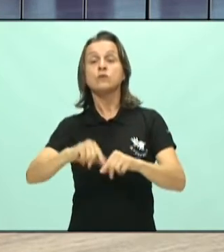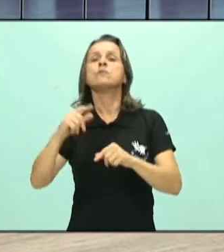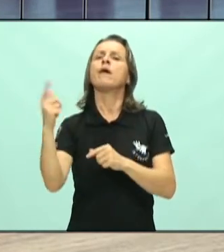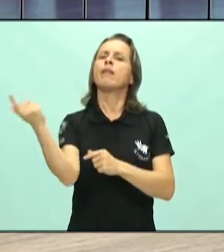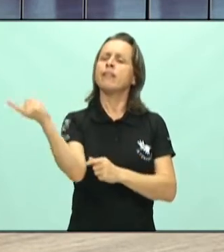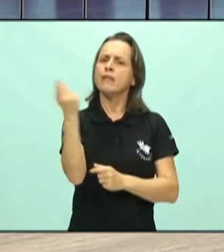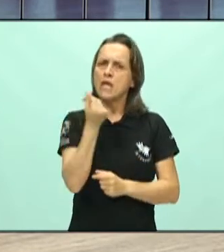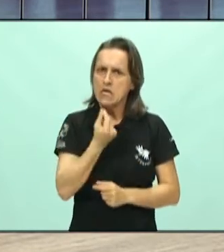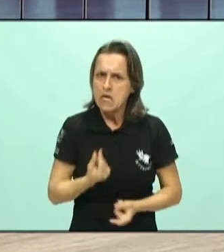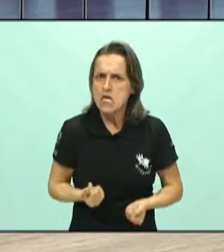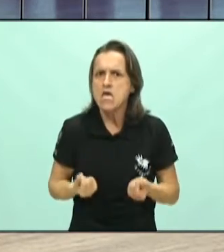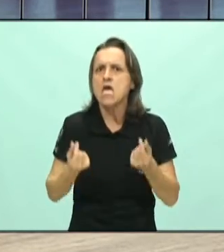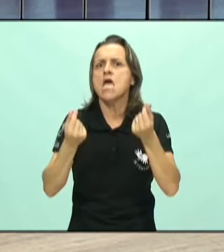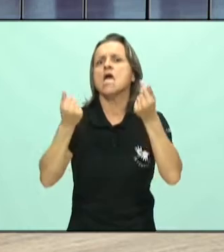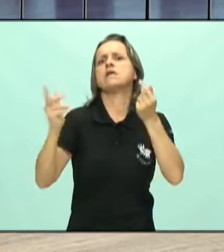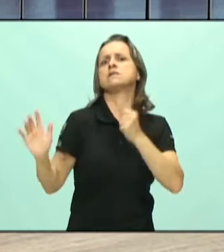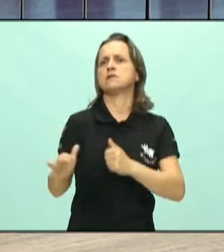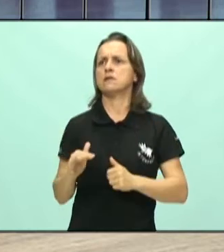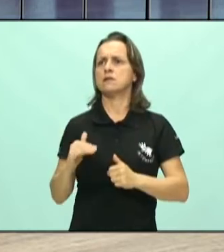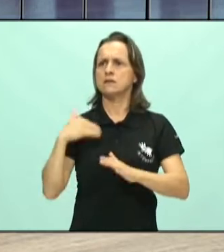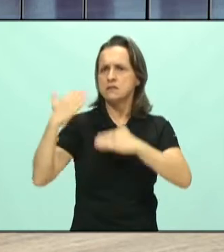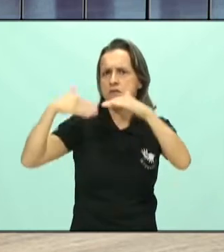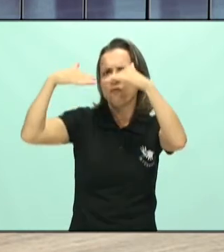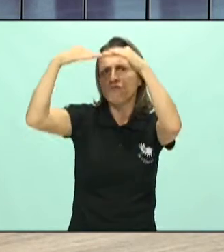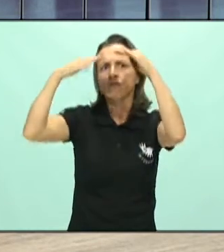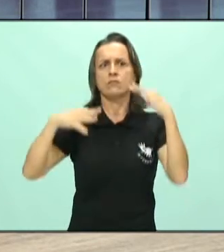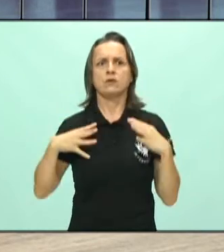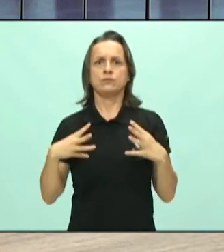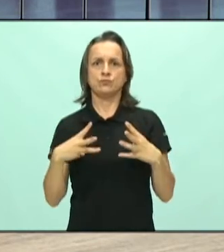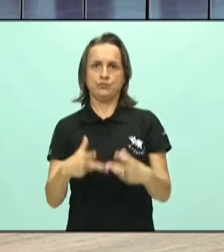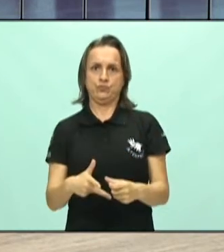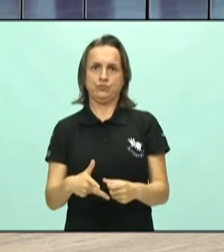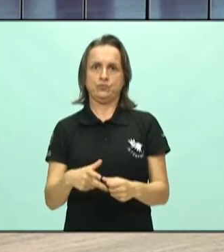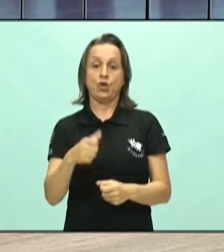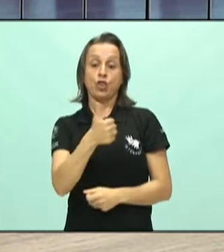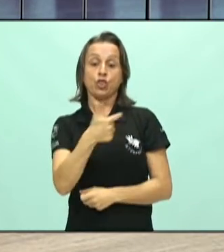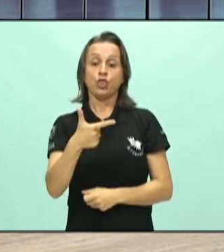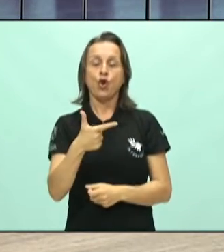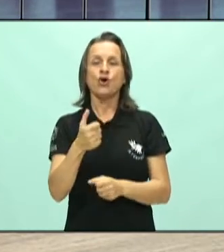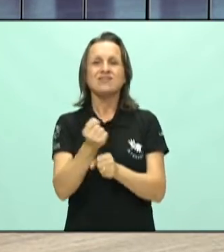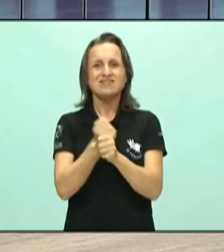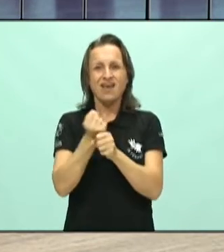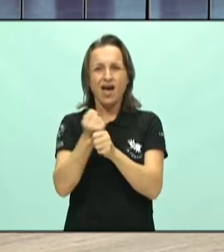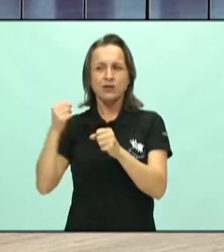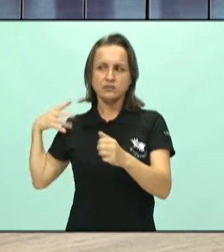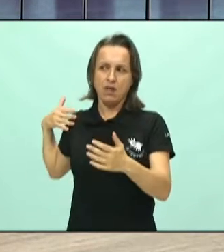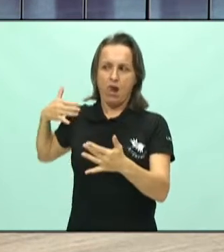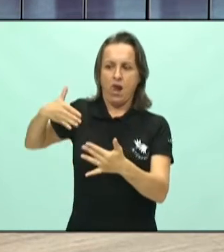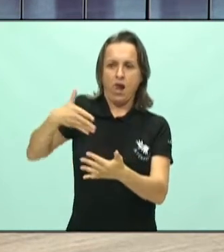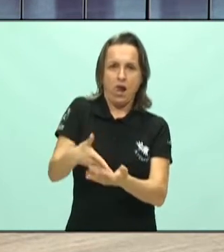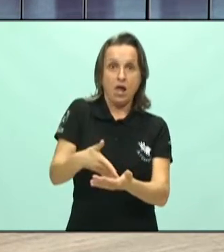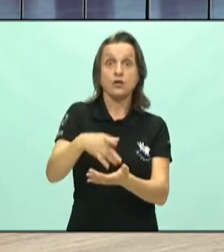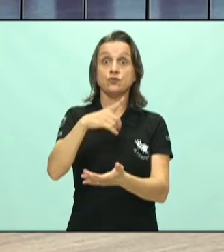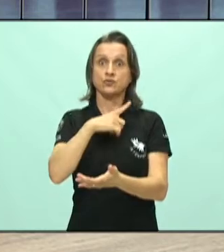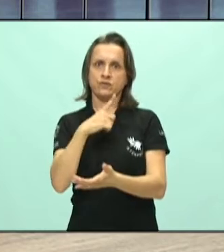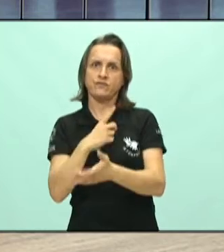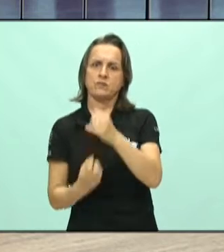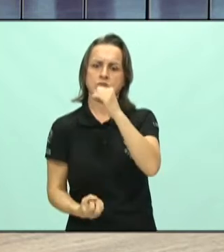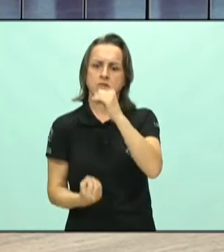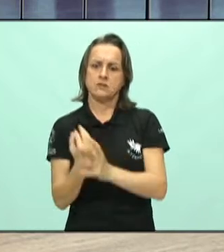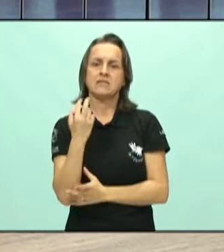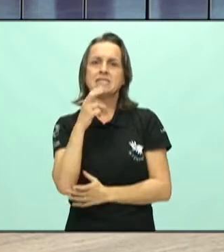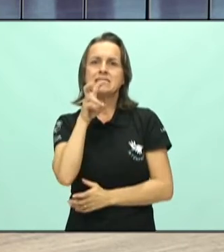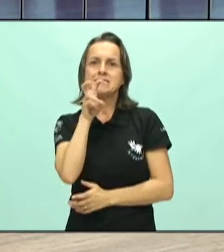traz desenvolvimento. Só nos últimos 12 anos tivemos a instalação dos 5